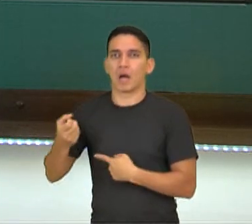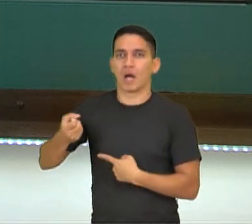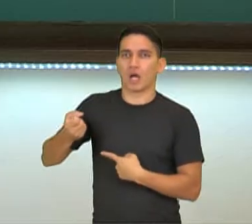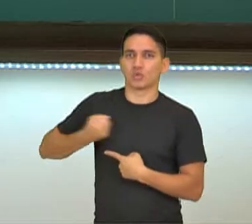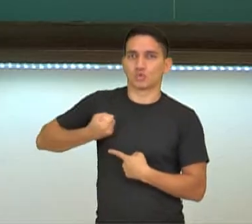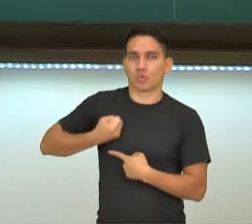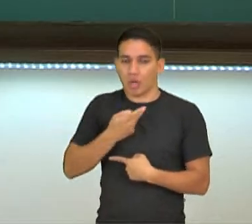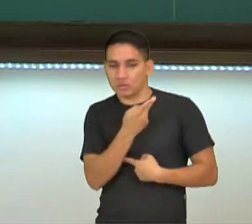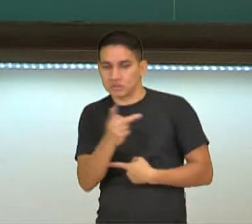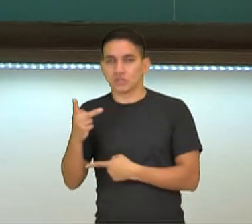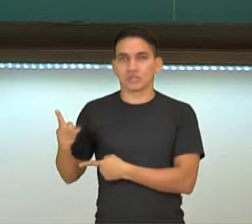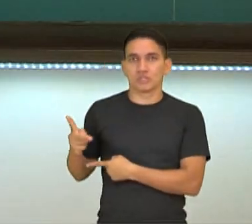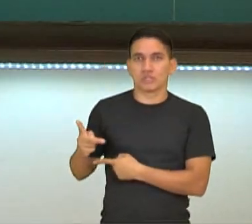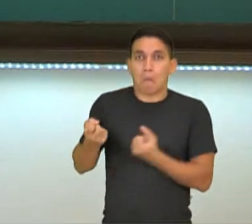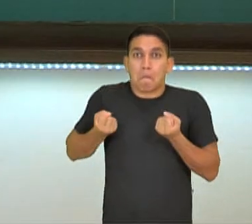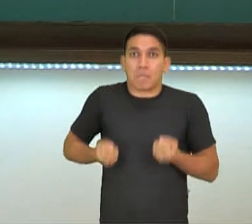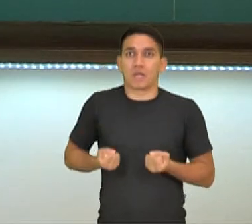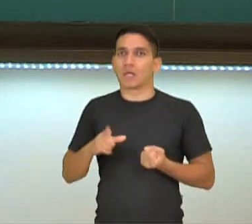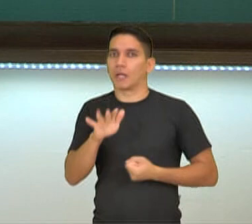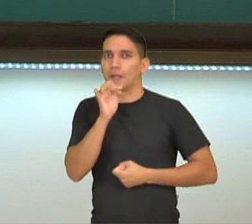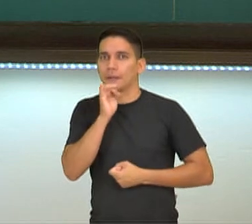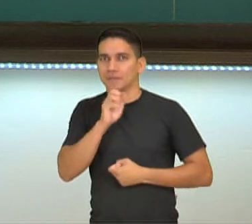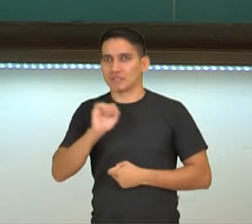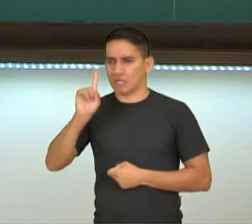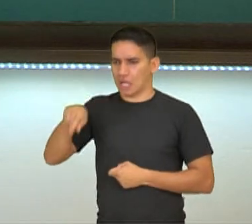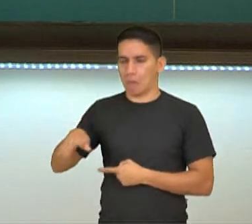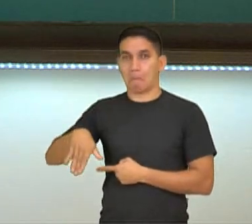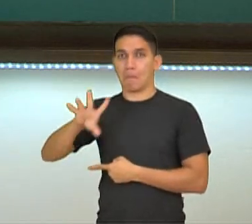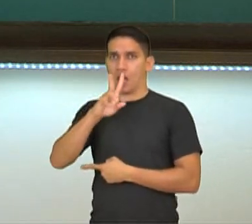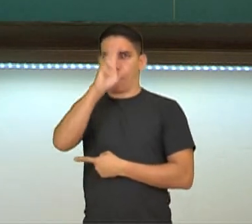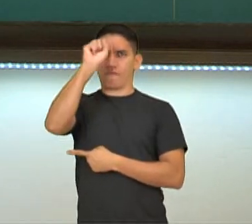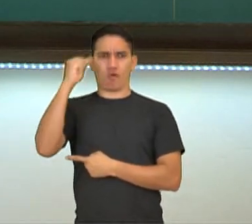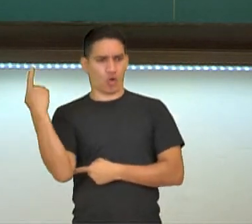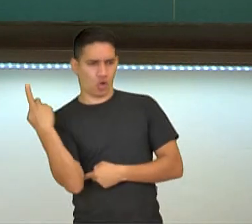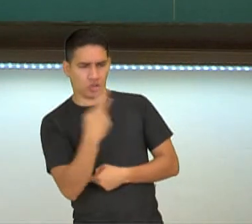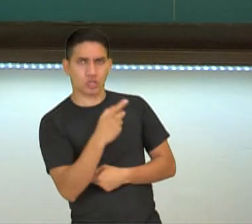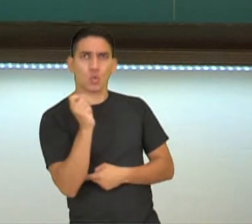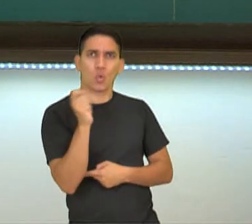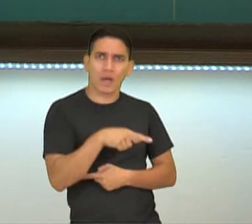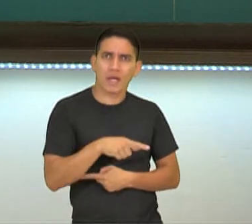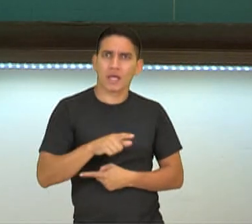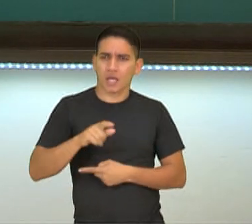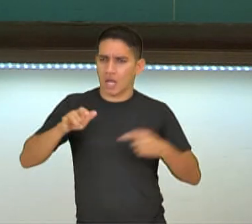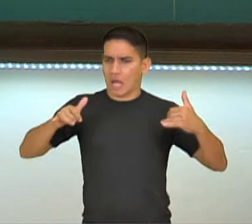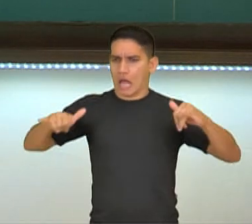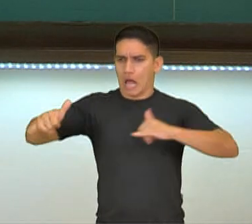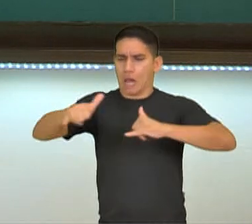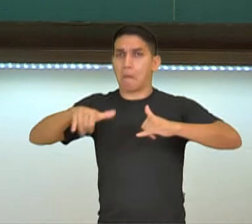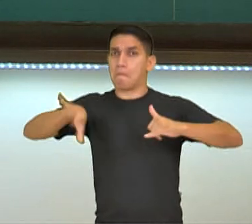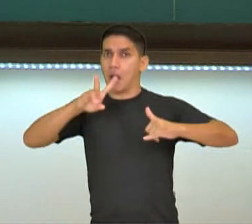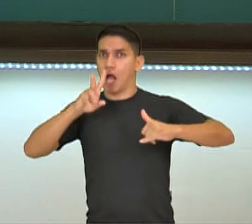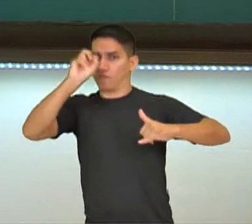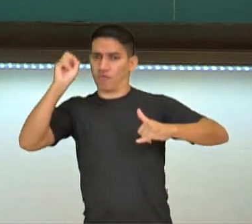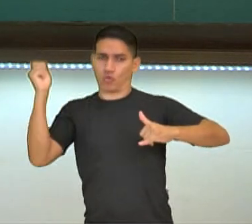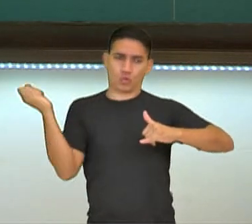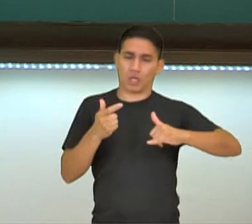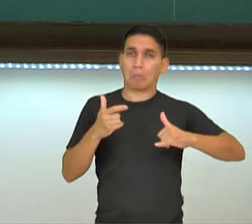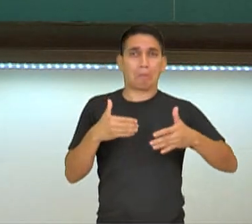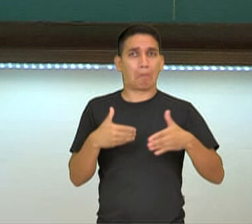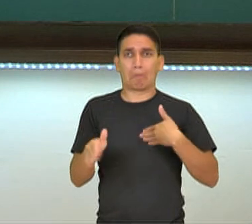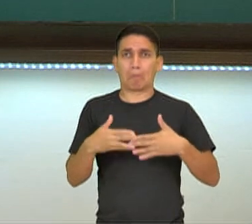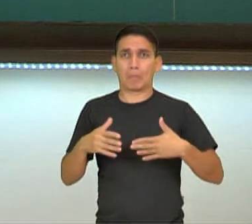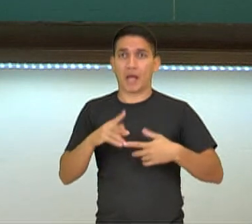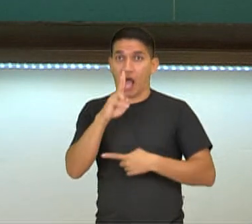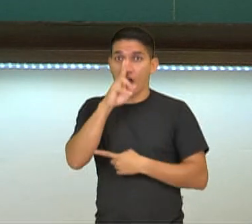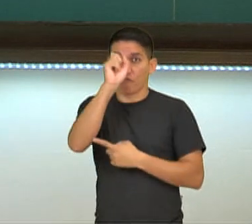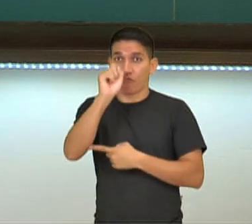das cargas. Se essa carga aqui é muito mais poderosa, com um campo muito mais intenso, isso não importa, a força